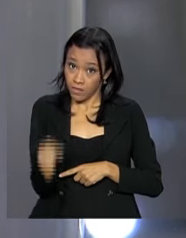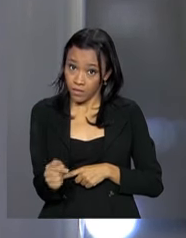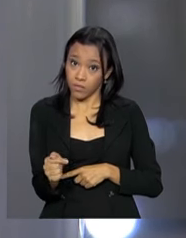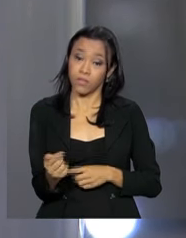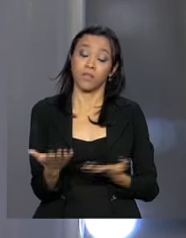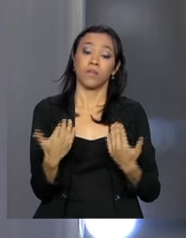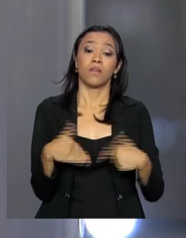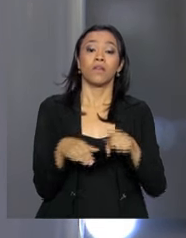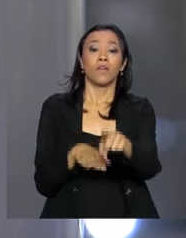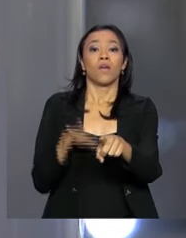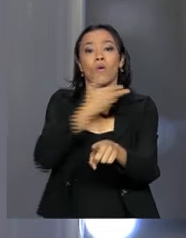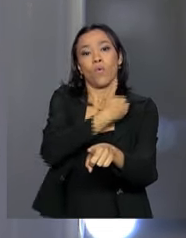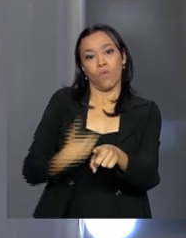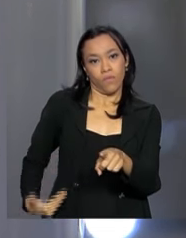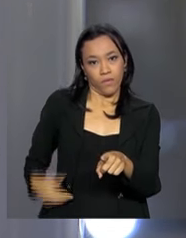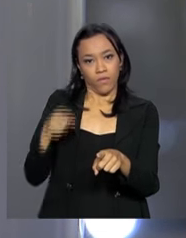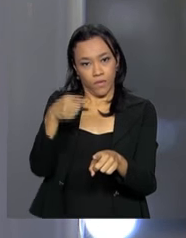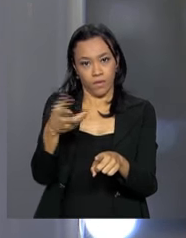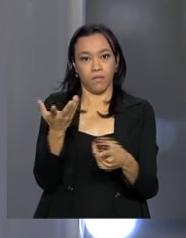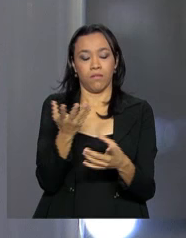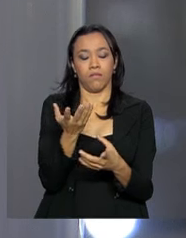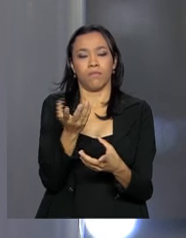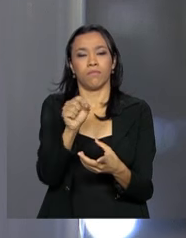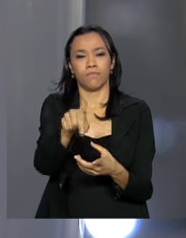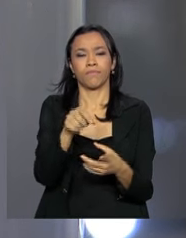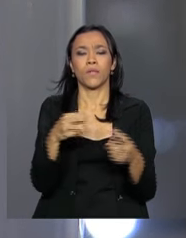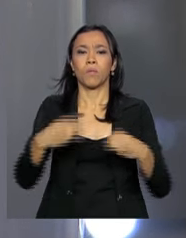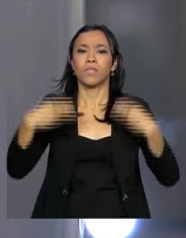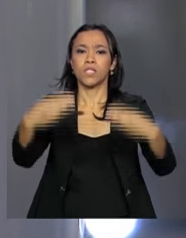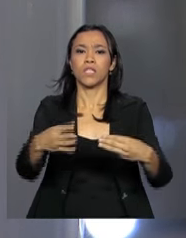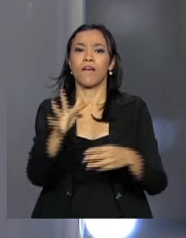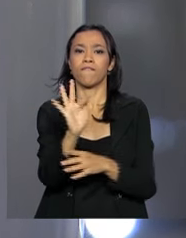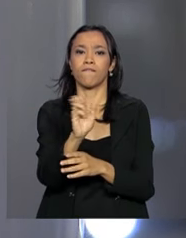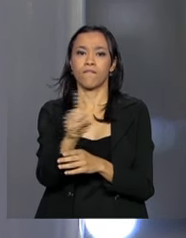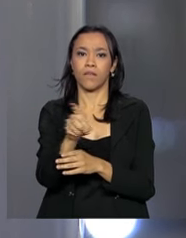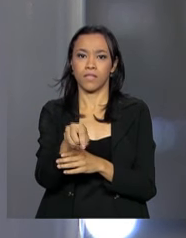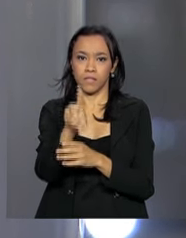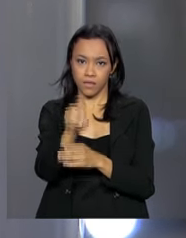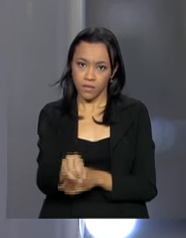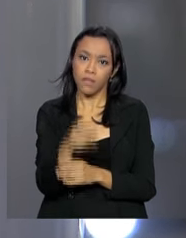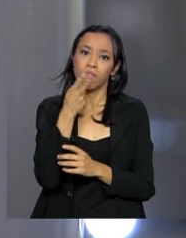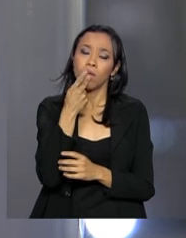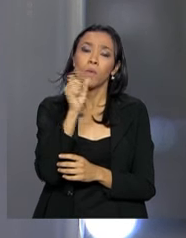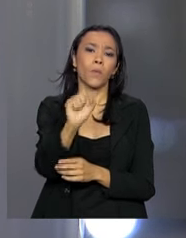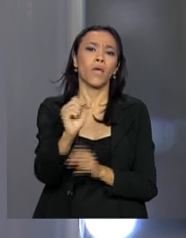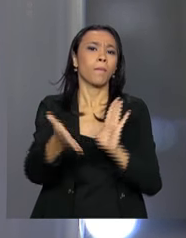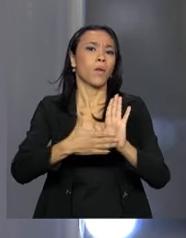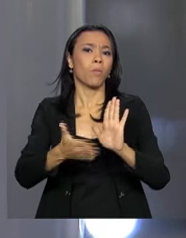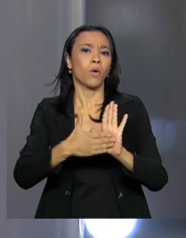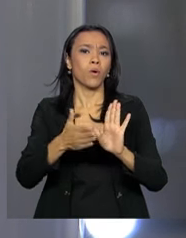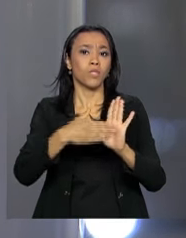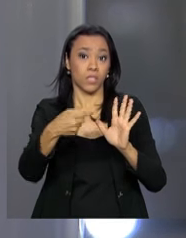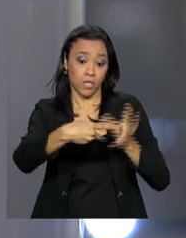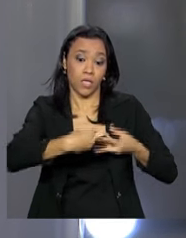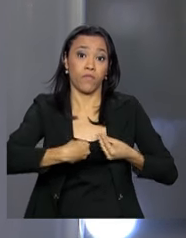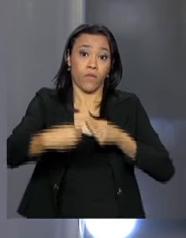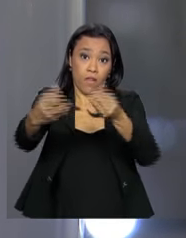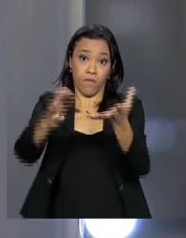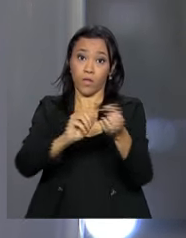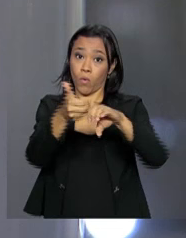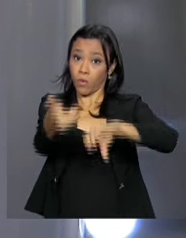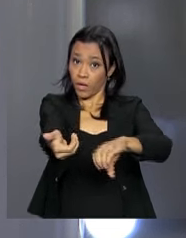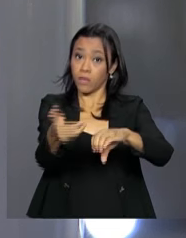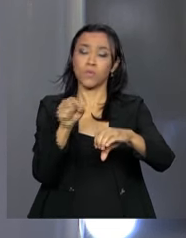Fazenda, Henrique Meirelles, explicou que a proposta de orçamento para o ano que vem leva em conta a proposta enviada pelo governo ao Congresso